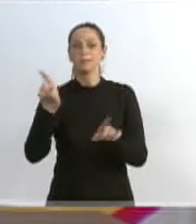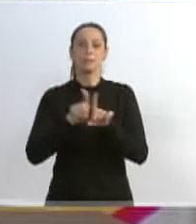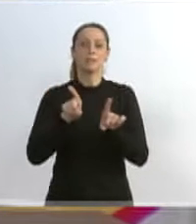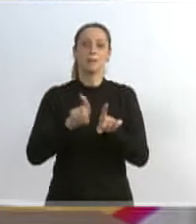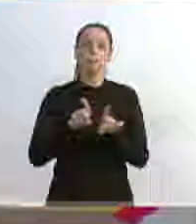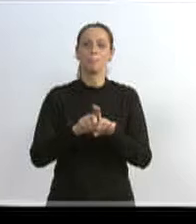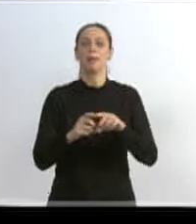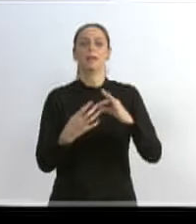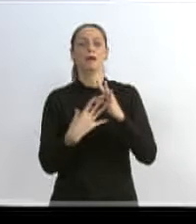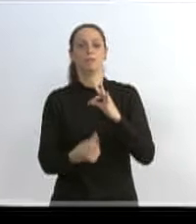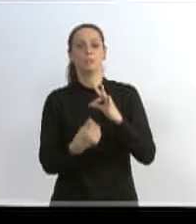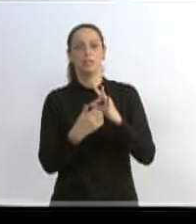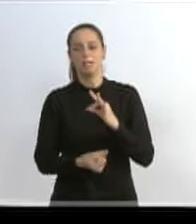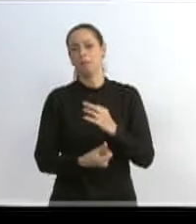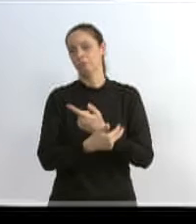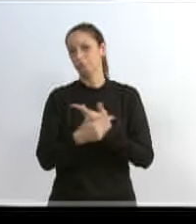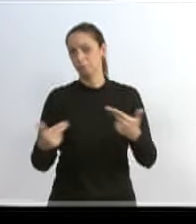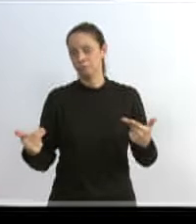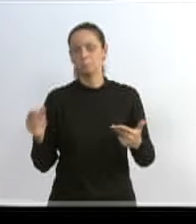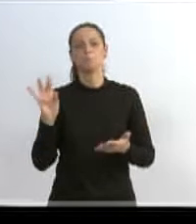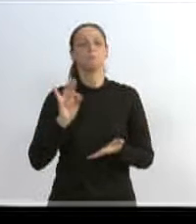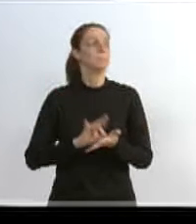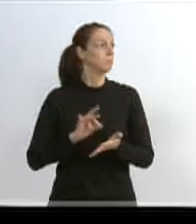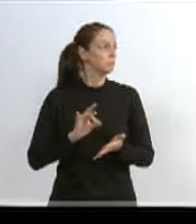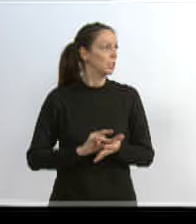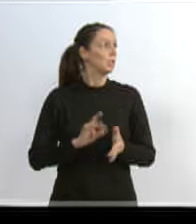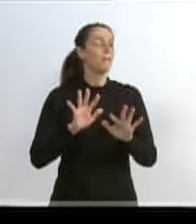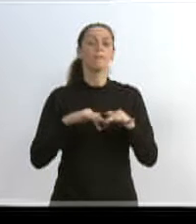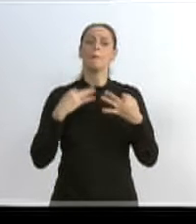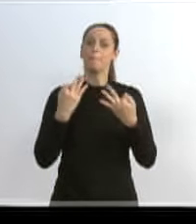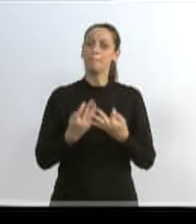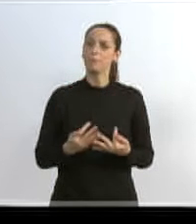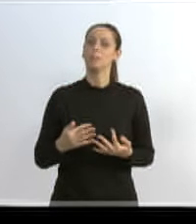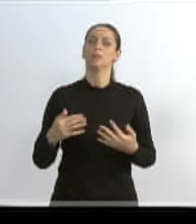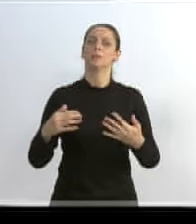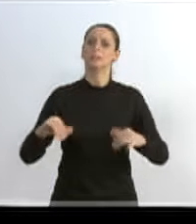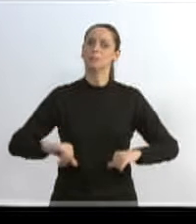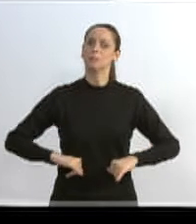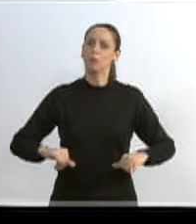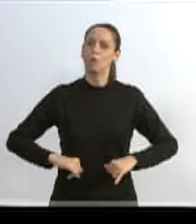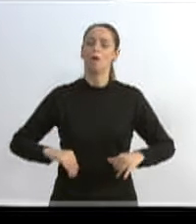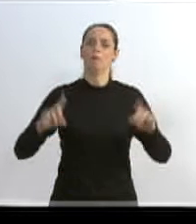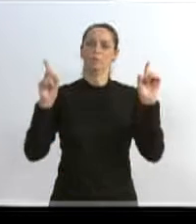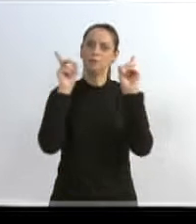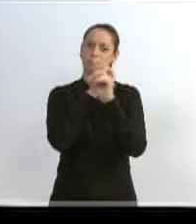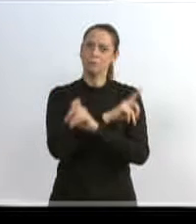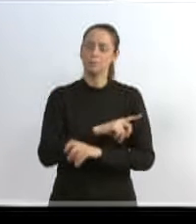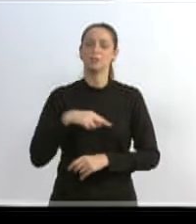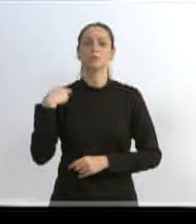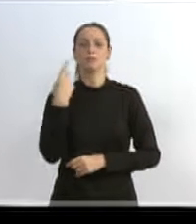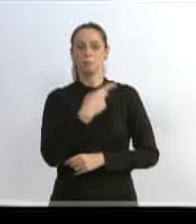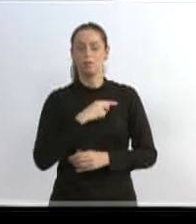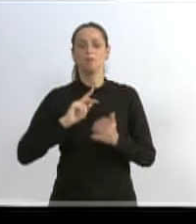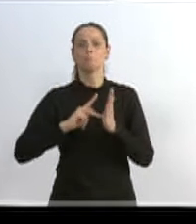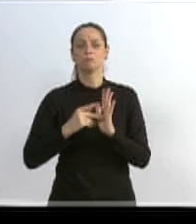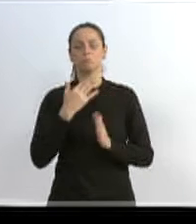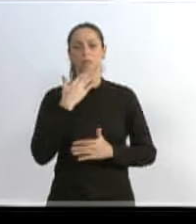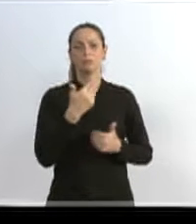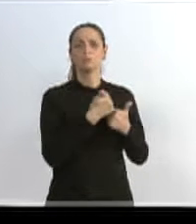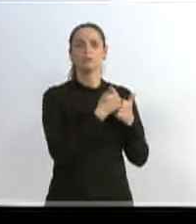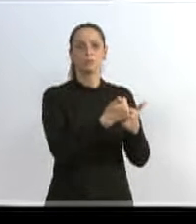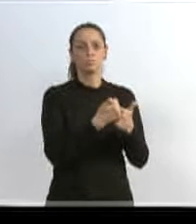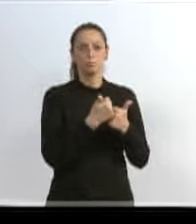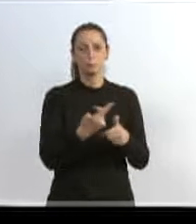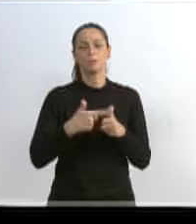enfim muitas famílias passando dificuldades onde queremos pedir o apoio do sindicato da categoria na busca de